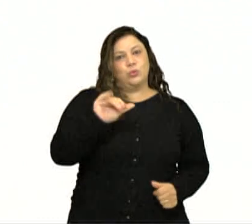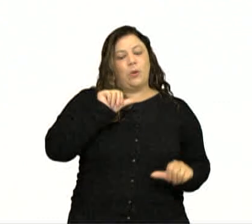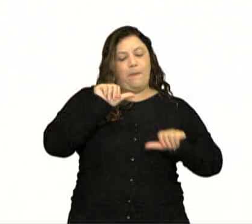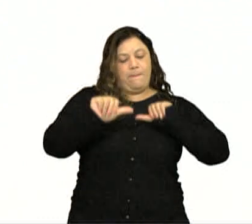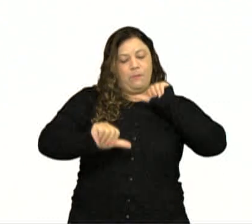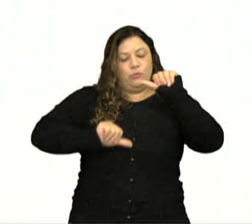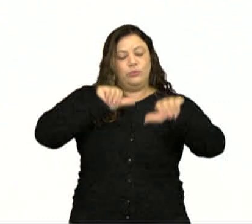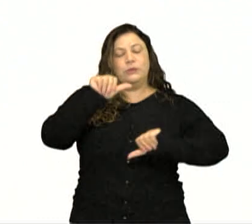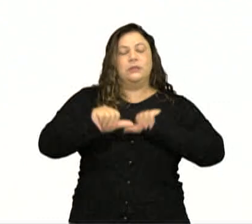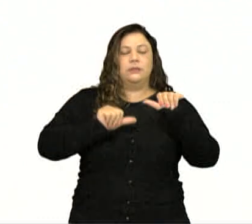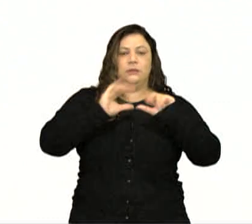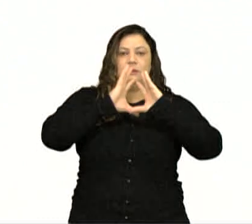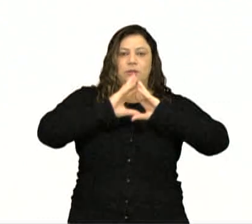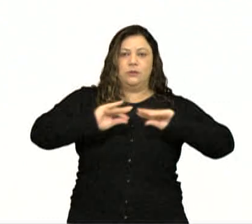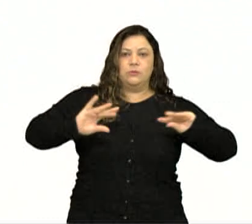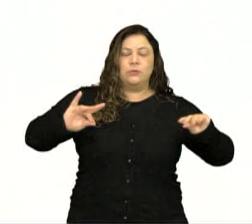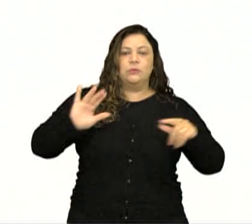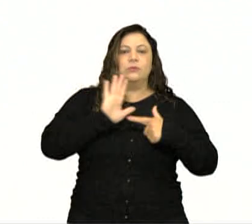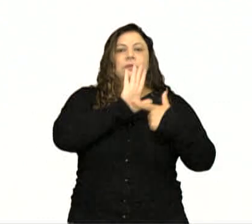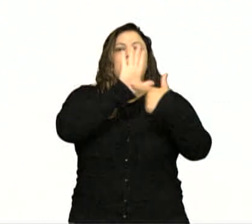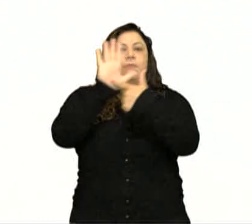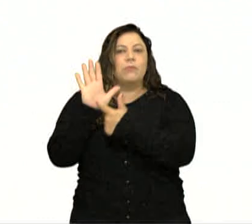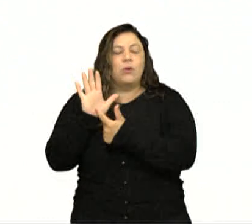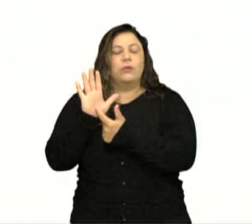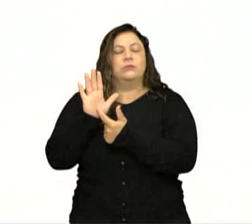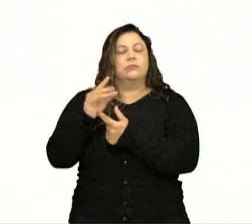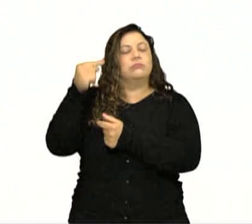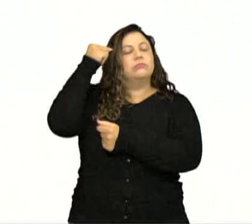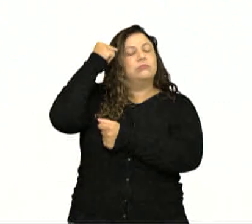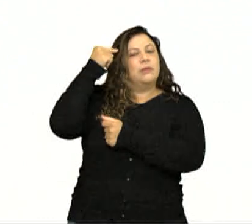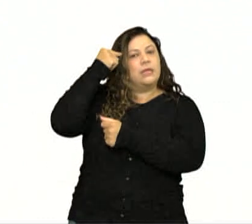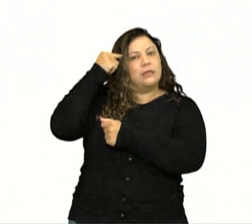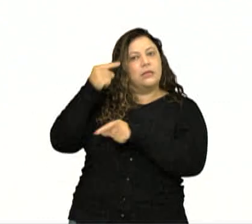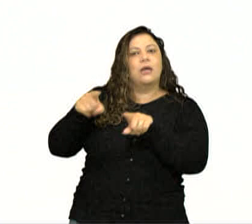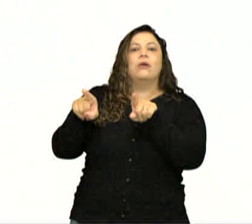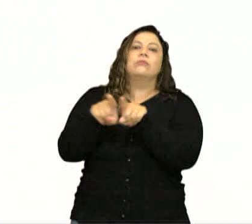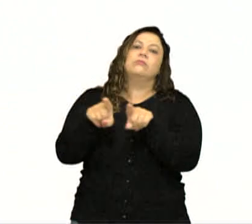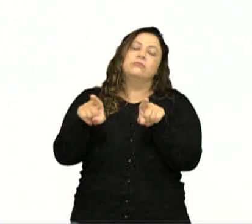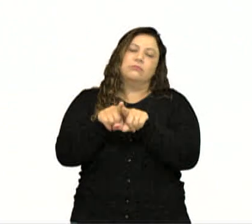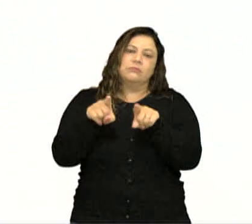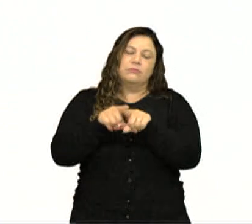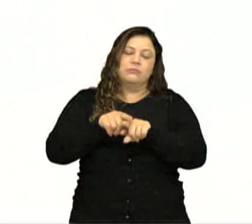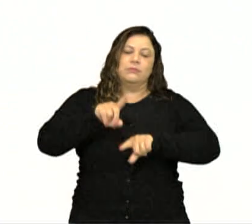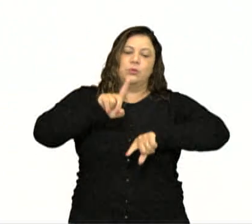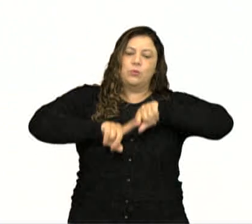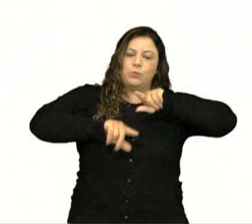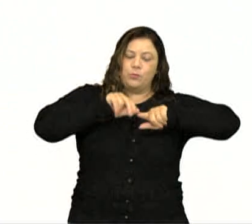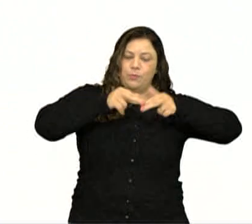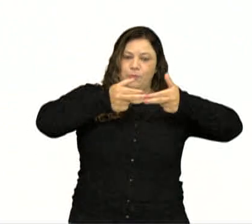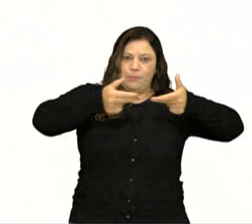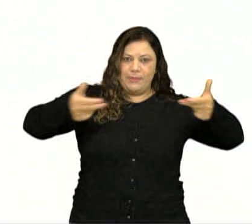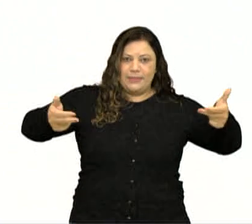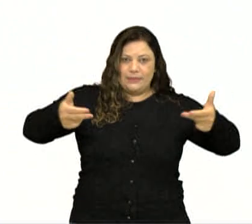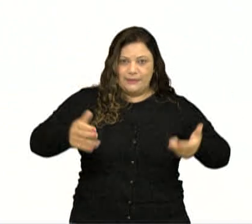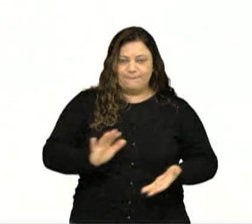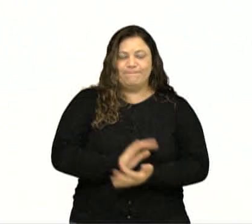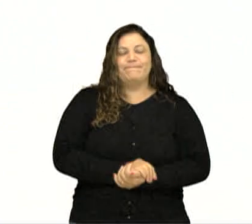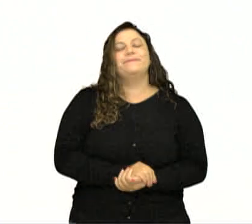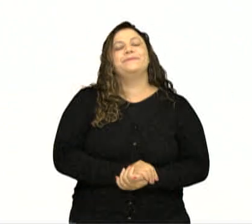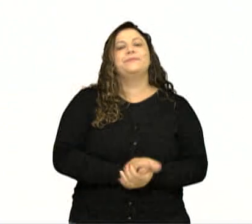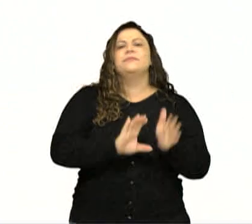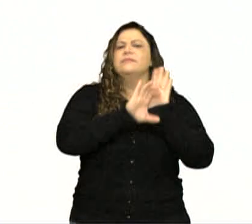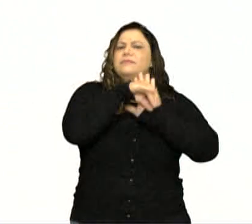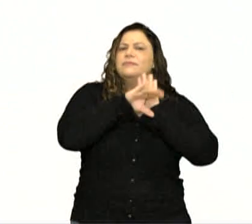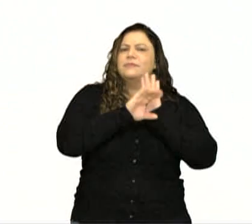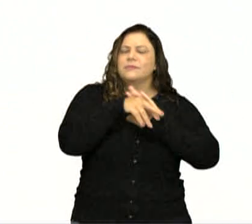mesma substância que se mostra ora como mental, ora como material. Então, essa concepção